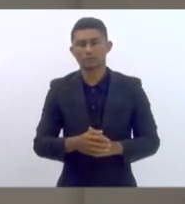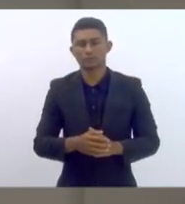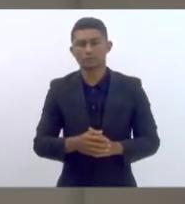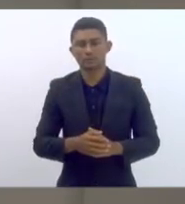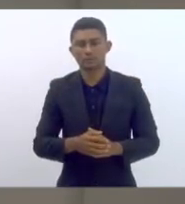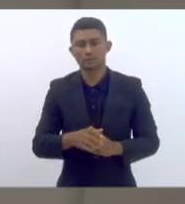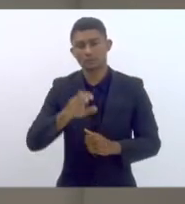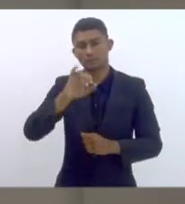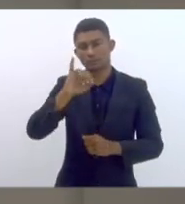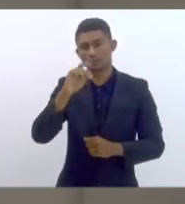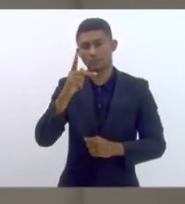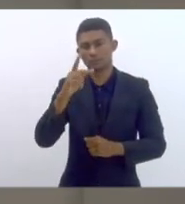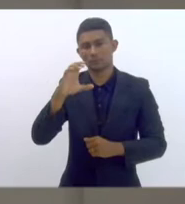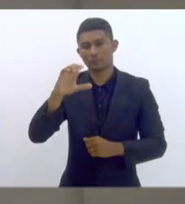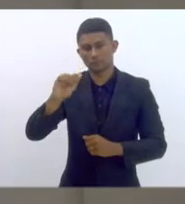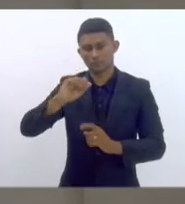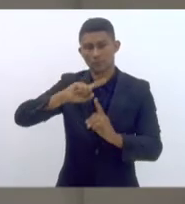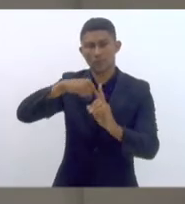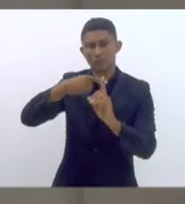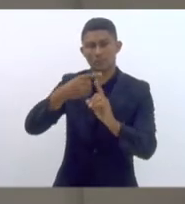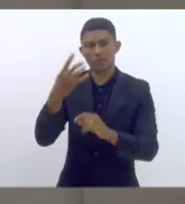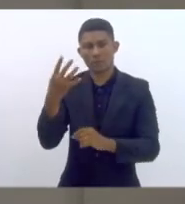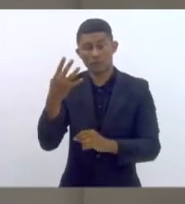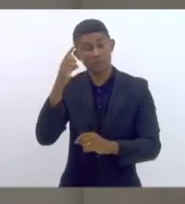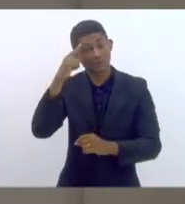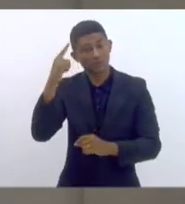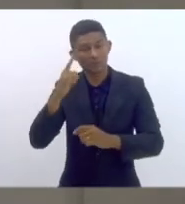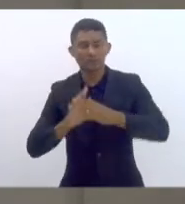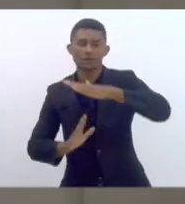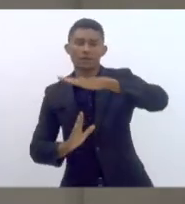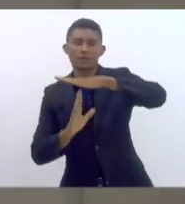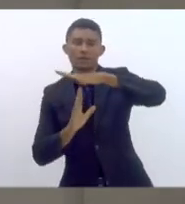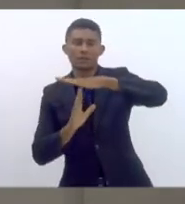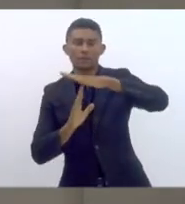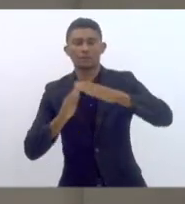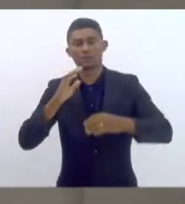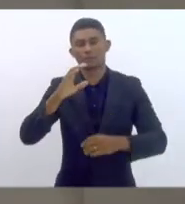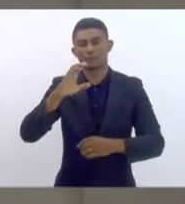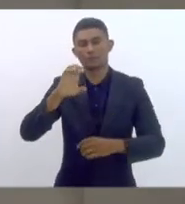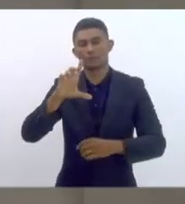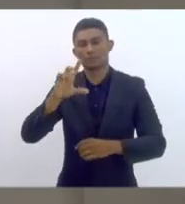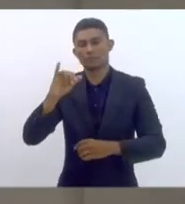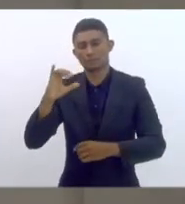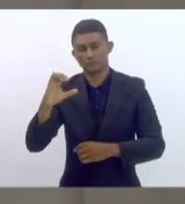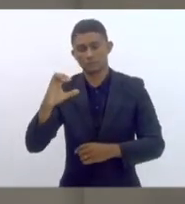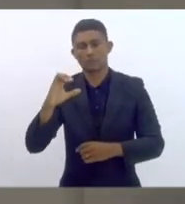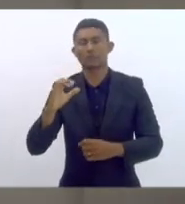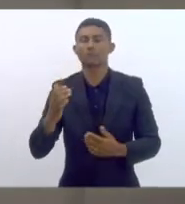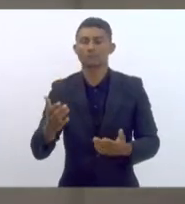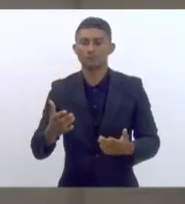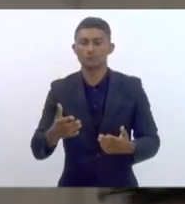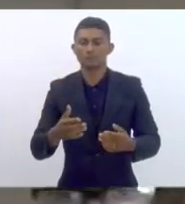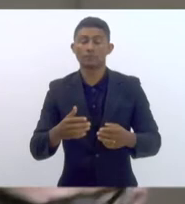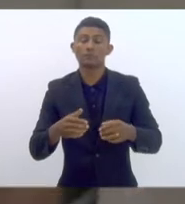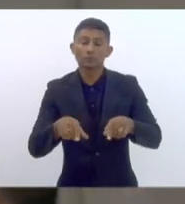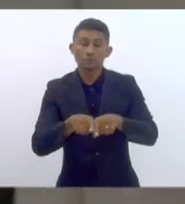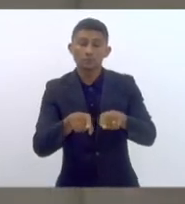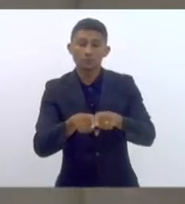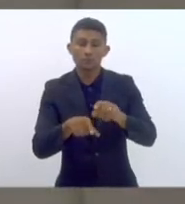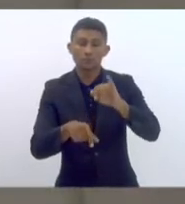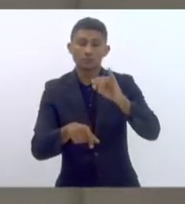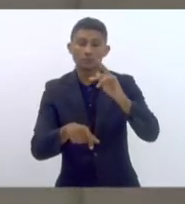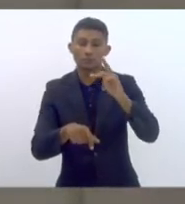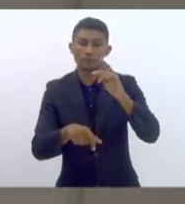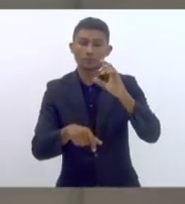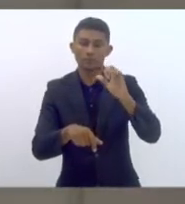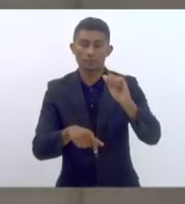121 bilhões, pelo IPCA mais 4, e aqui, lembrando, com o limite da Selic, né, 111, o IPCA seria 103,